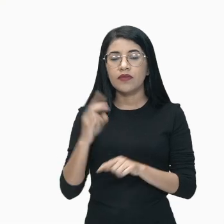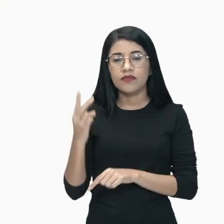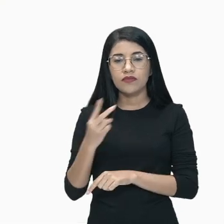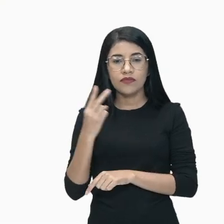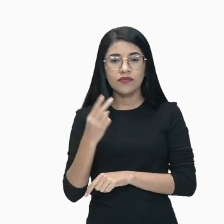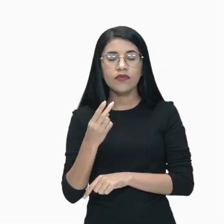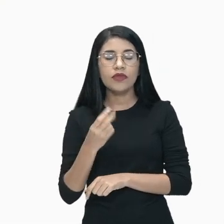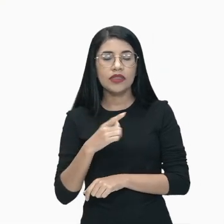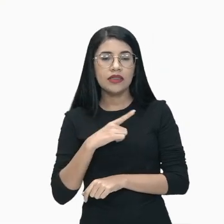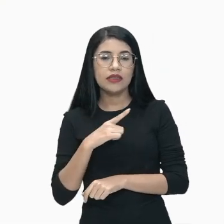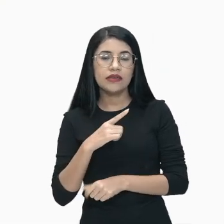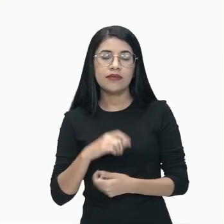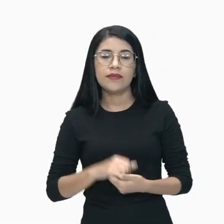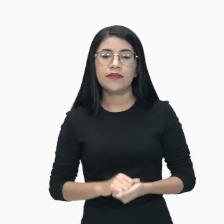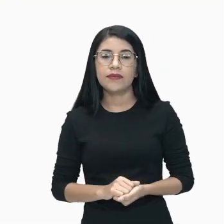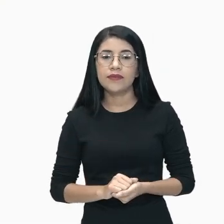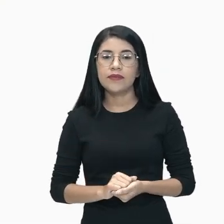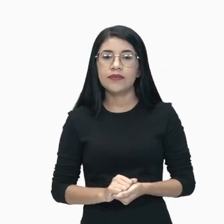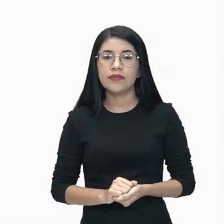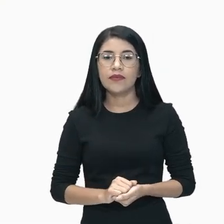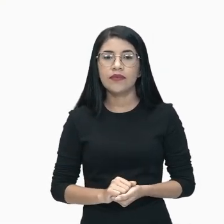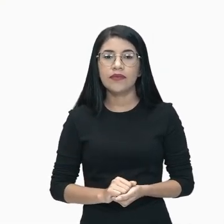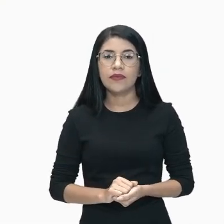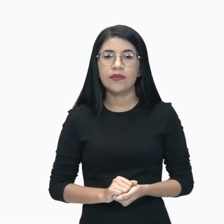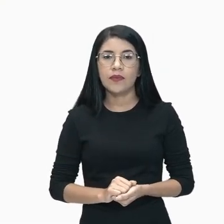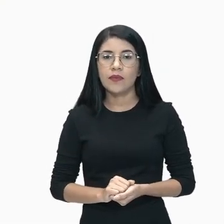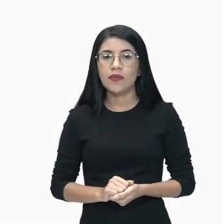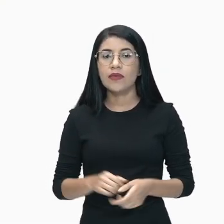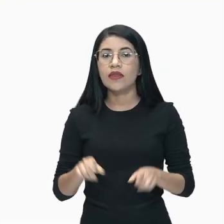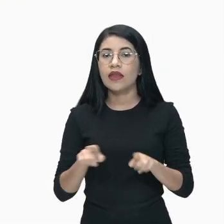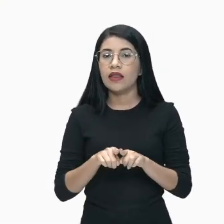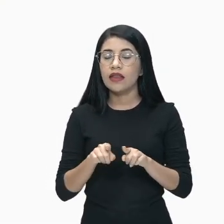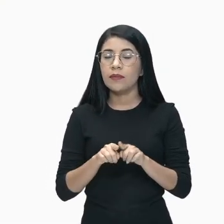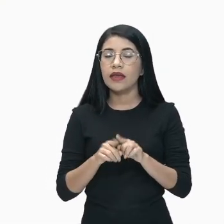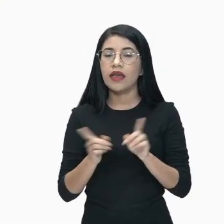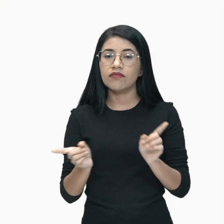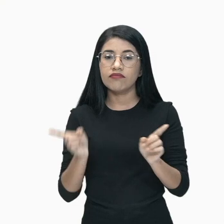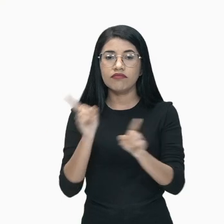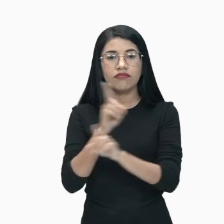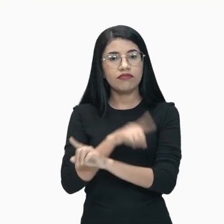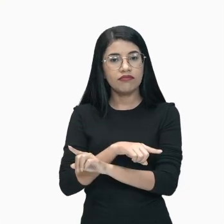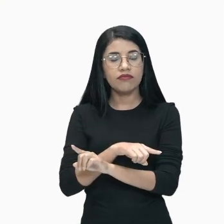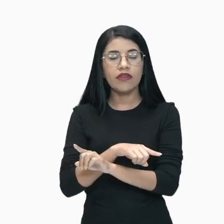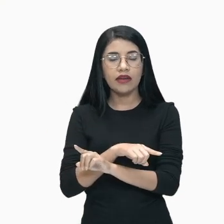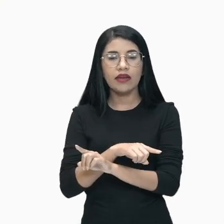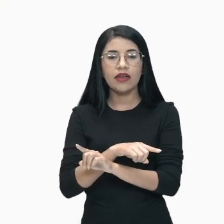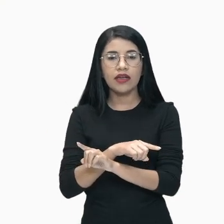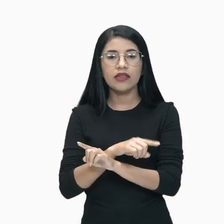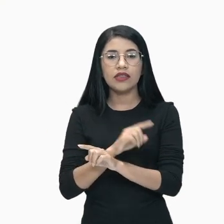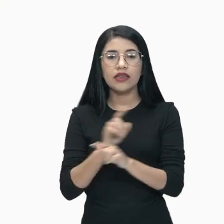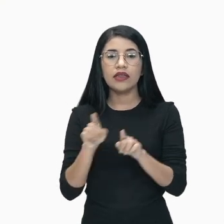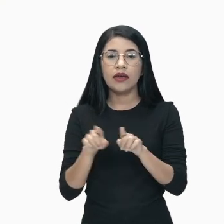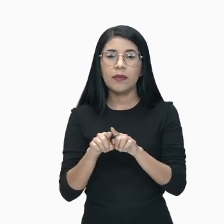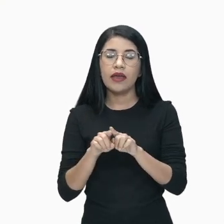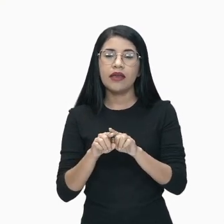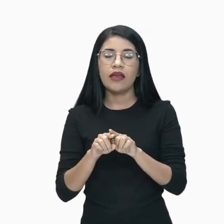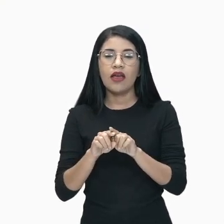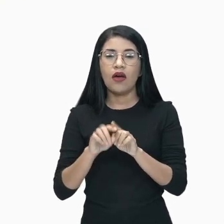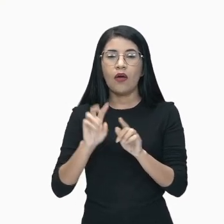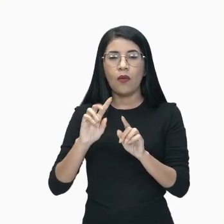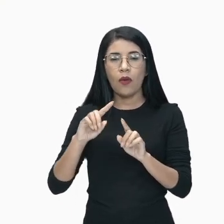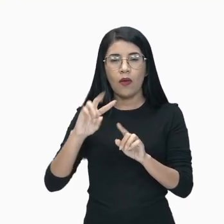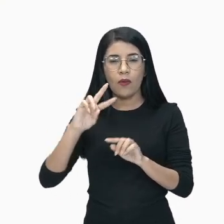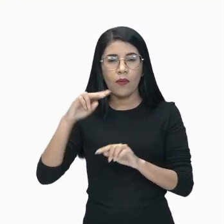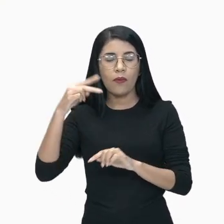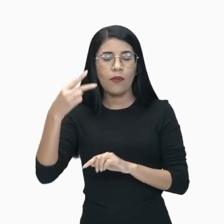numéricos. E, ao mesmo tempo, ela é inversamente proporcional ao quadrado da distância